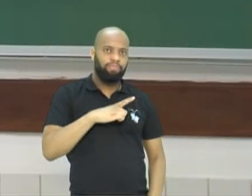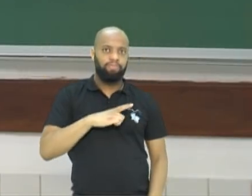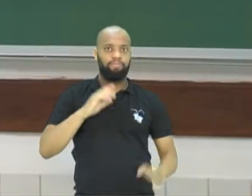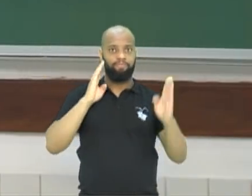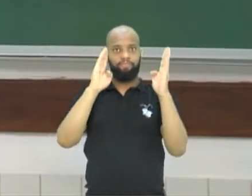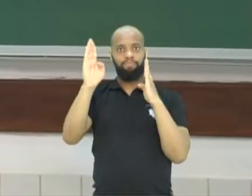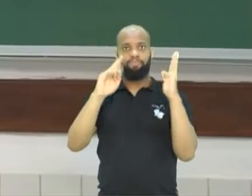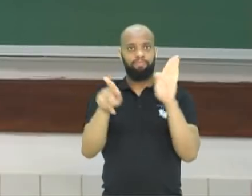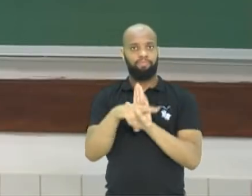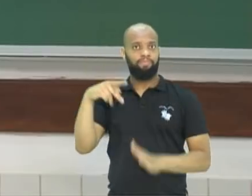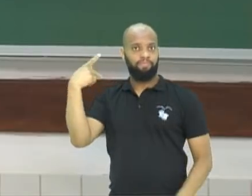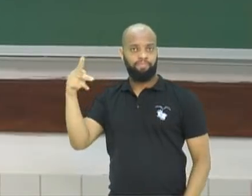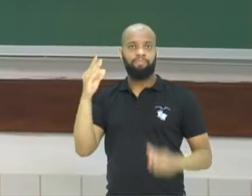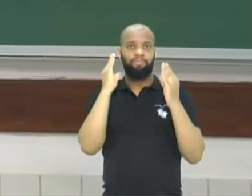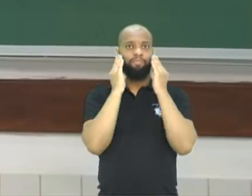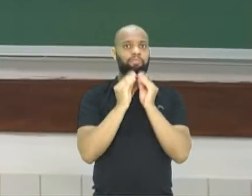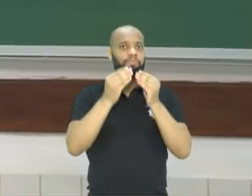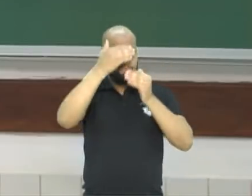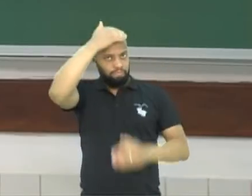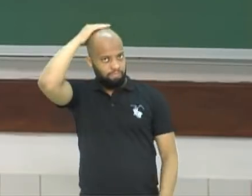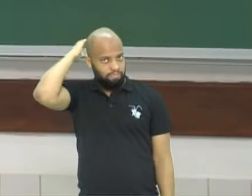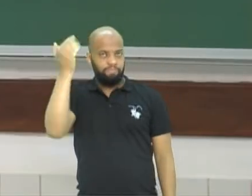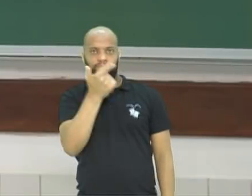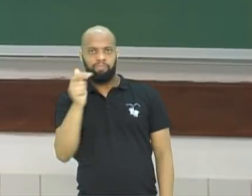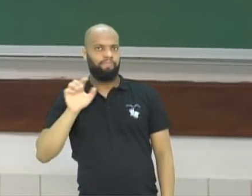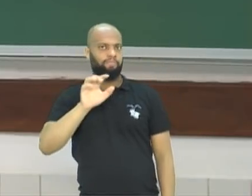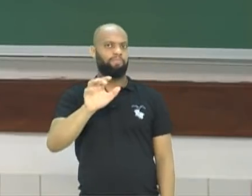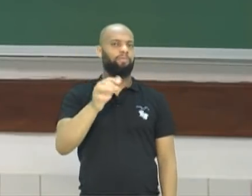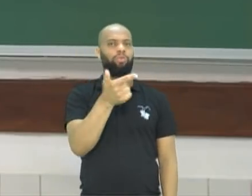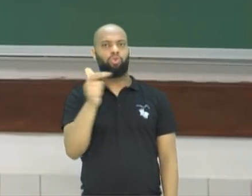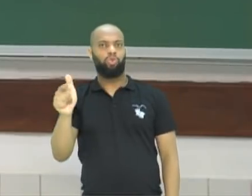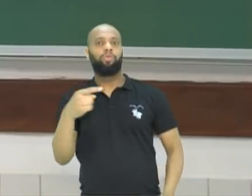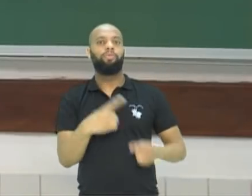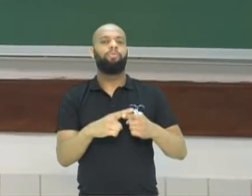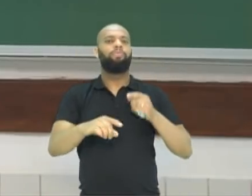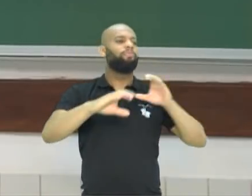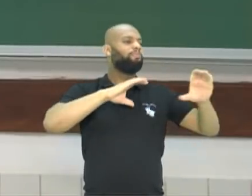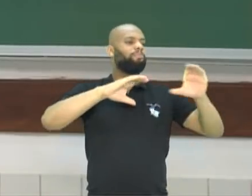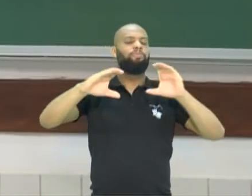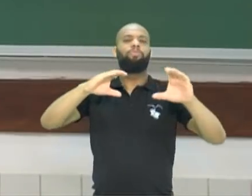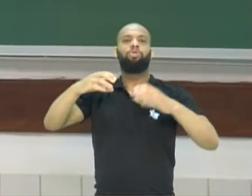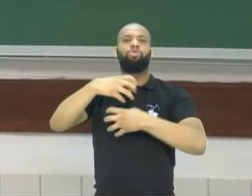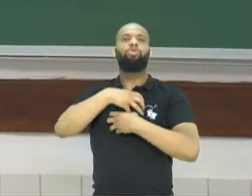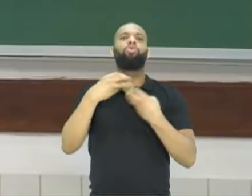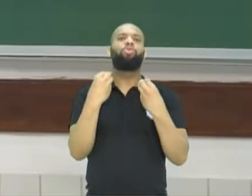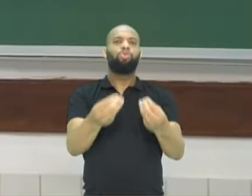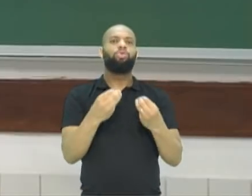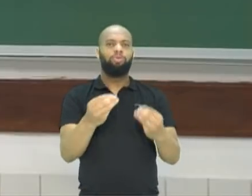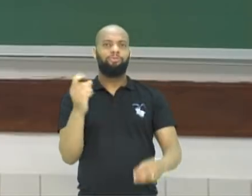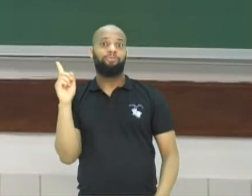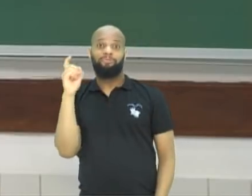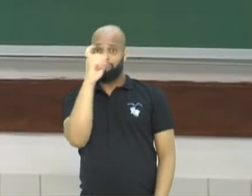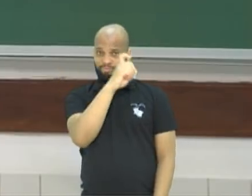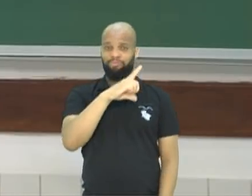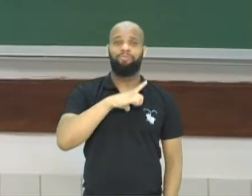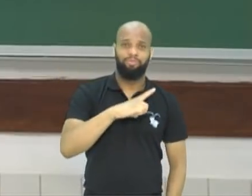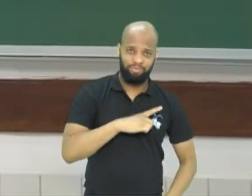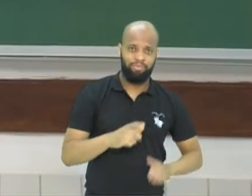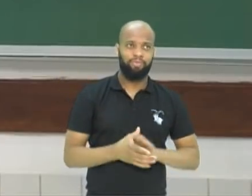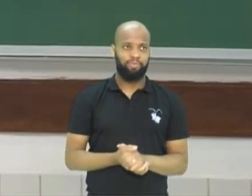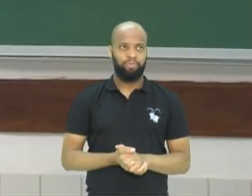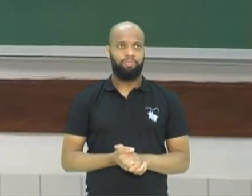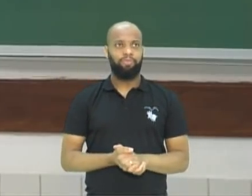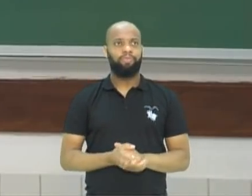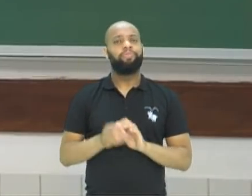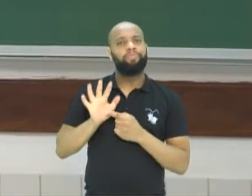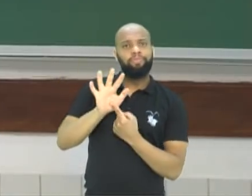época do Darwin, nós não tínhamos tudo isso. A comunicação, por exemplo, ela era muito dificultosa, né?